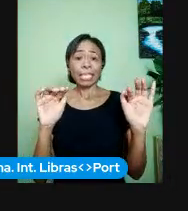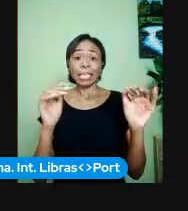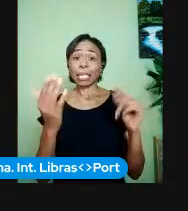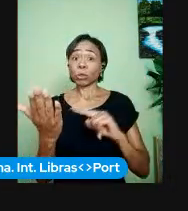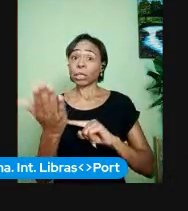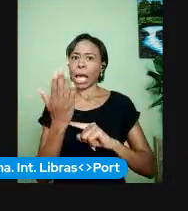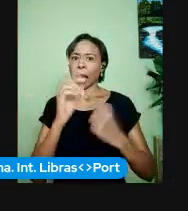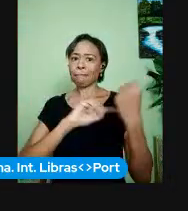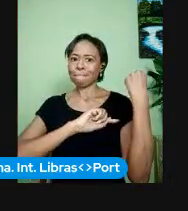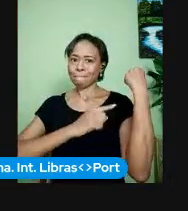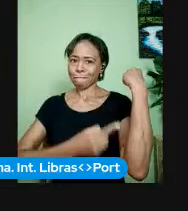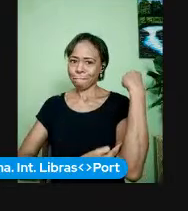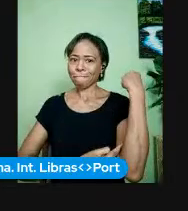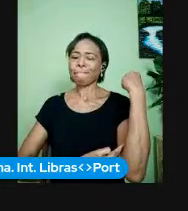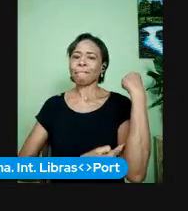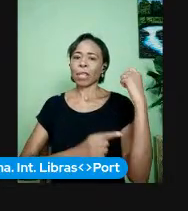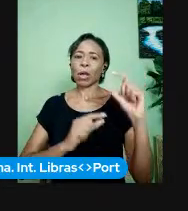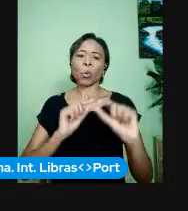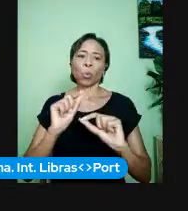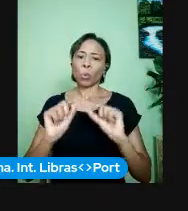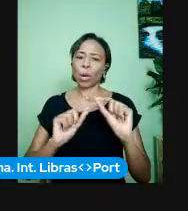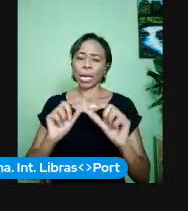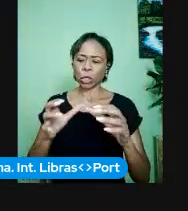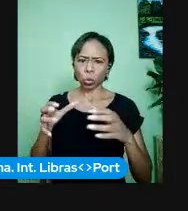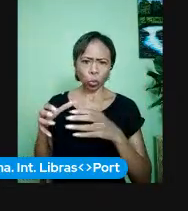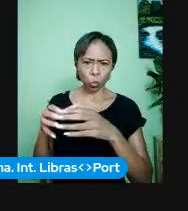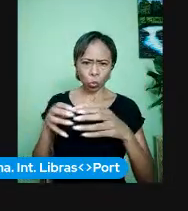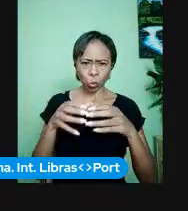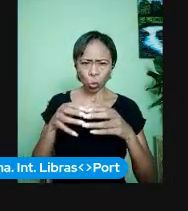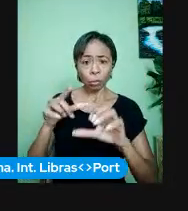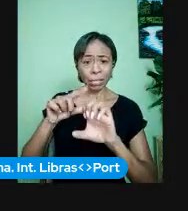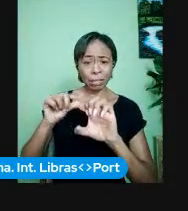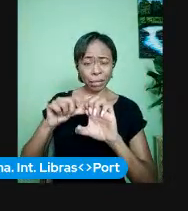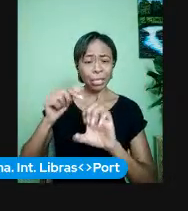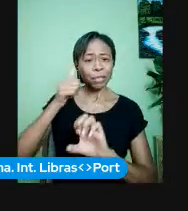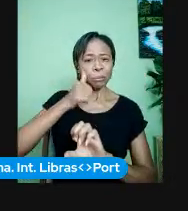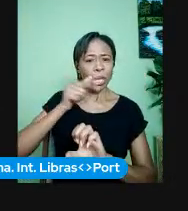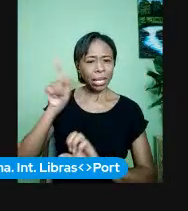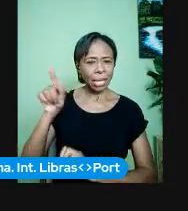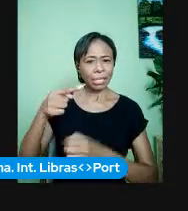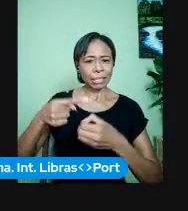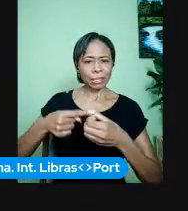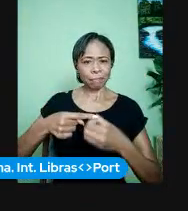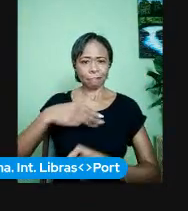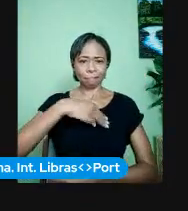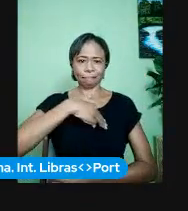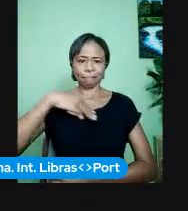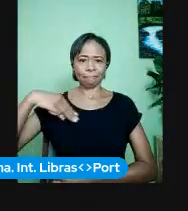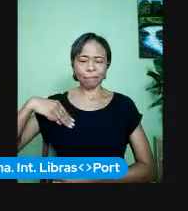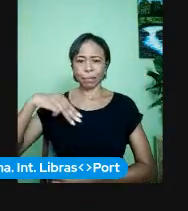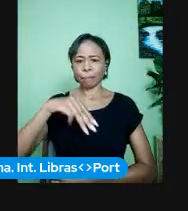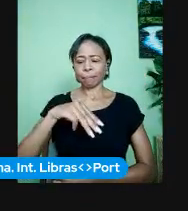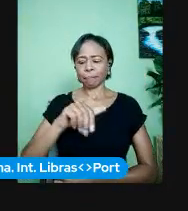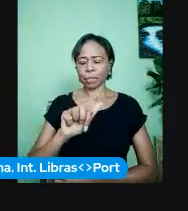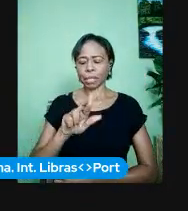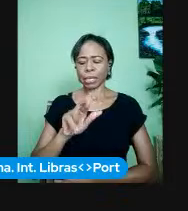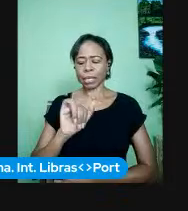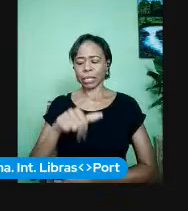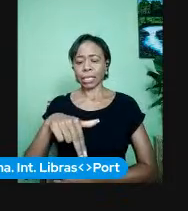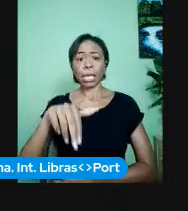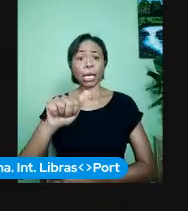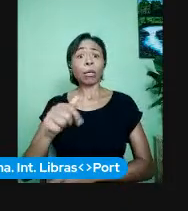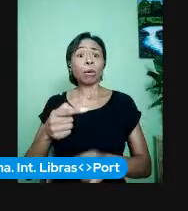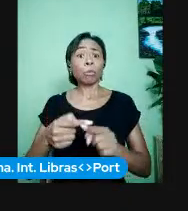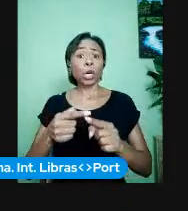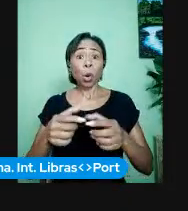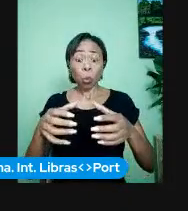a começar pela rede de mulheres empreendedoras da cidade de Mariana, que até porque o nosso grupo começou a crescer de uma maneira